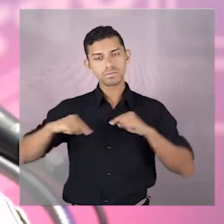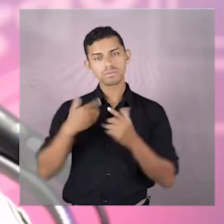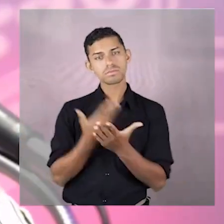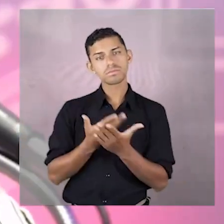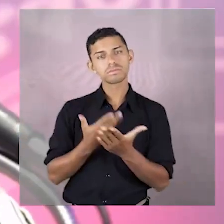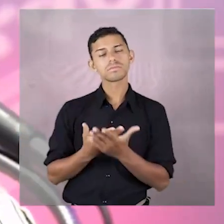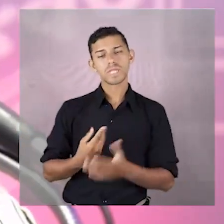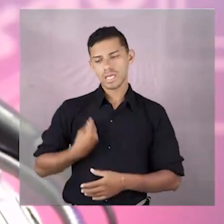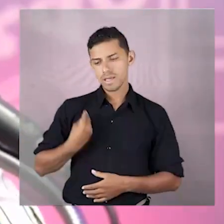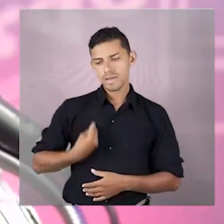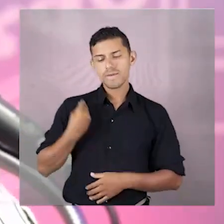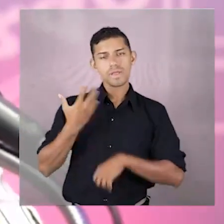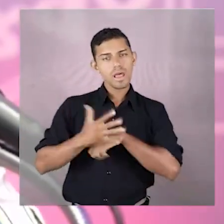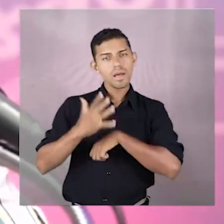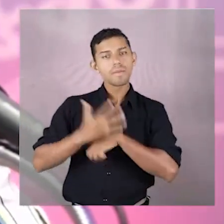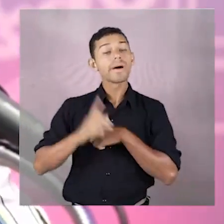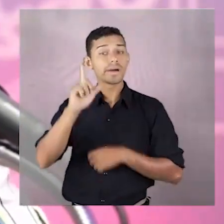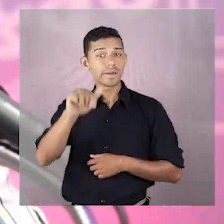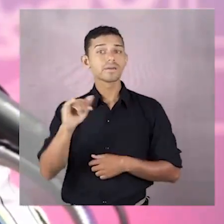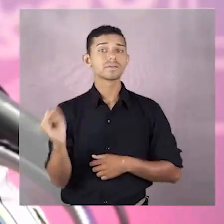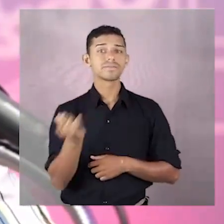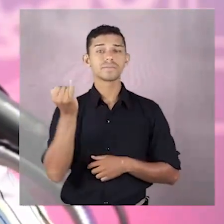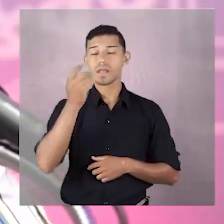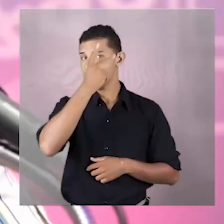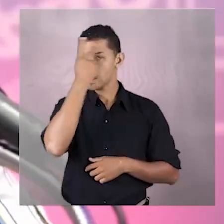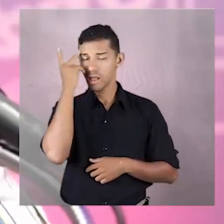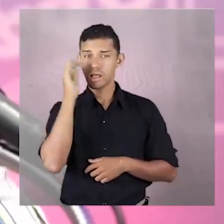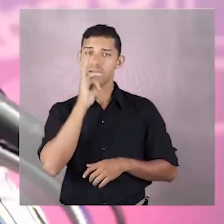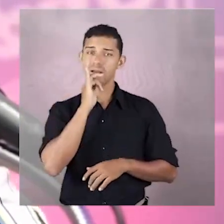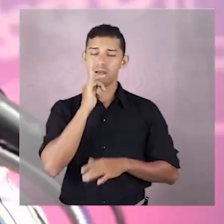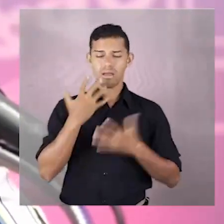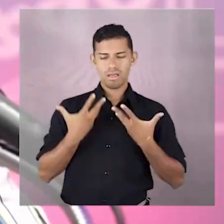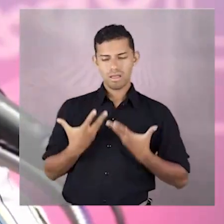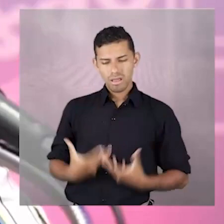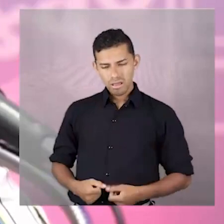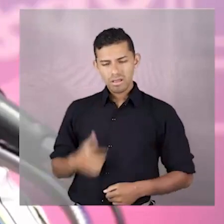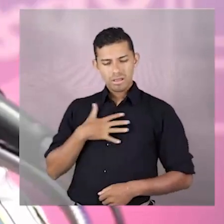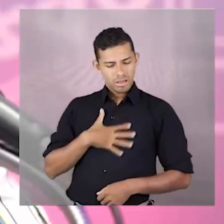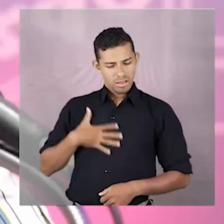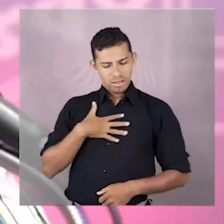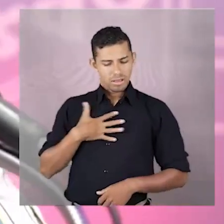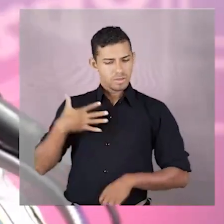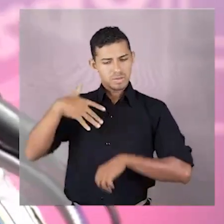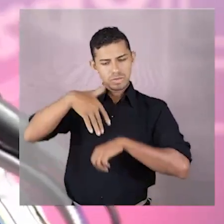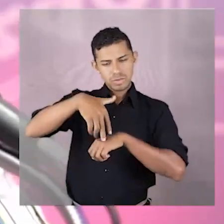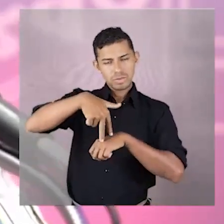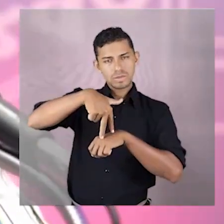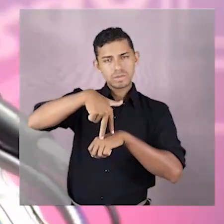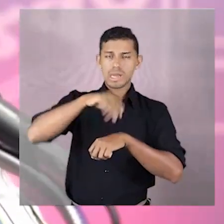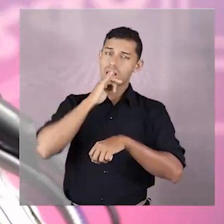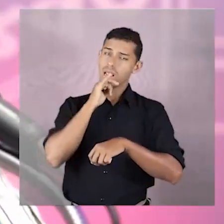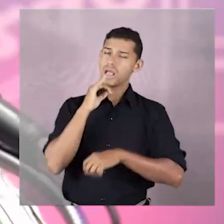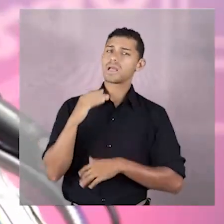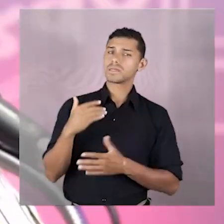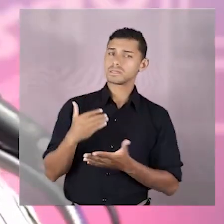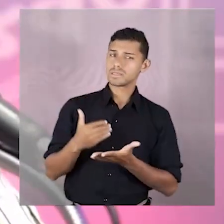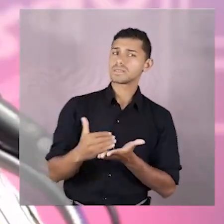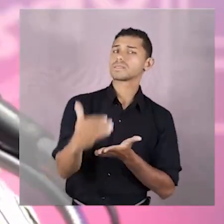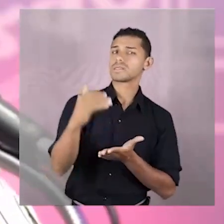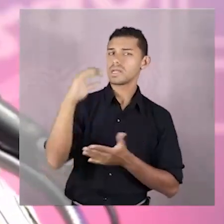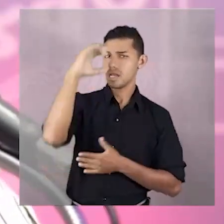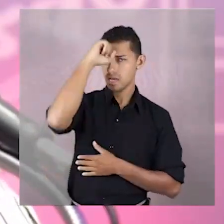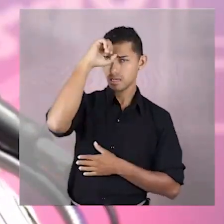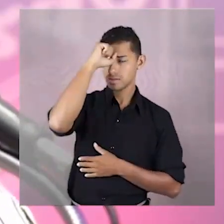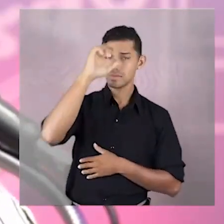consegue vivenciar um pouco disso na prática, né? Enquanto você está descansando no seu momento de lazer, você segue aprendendo, porque uma das funções